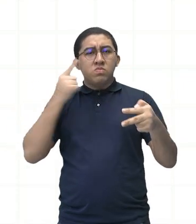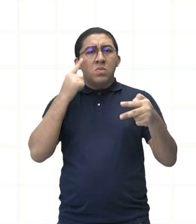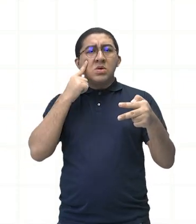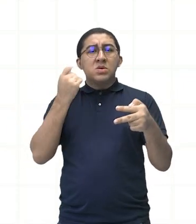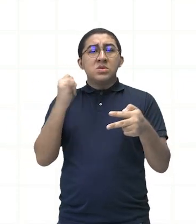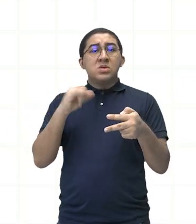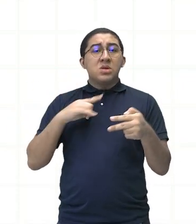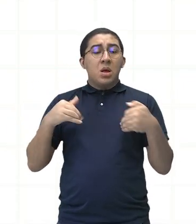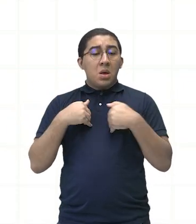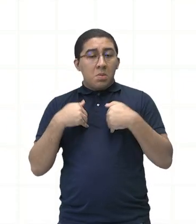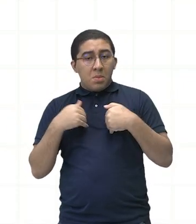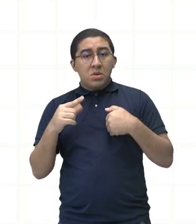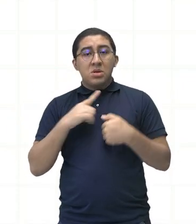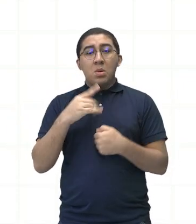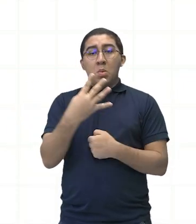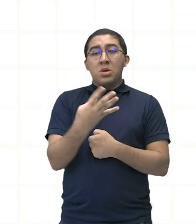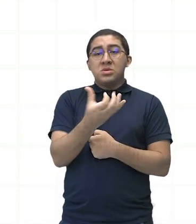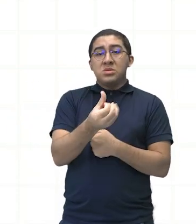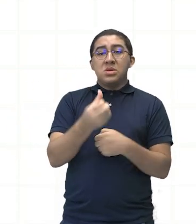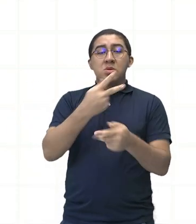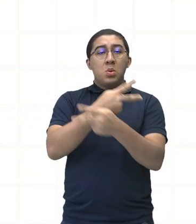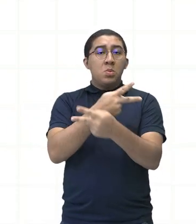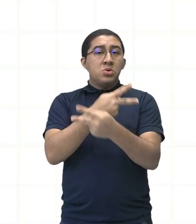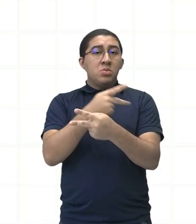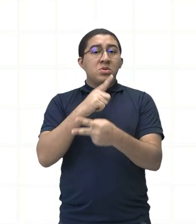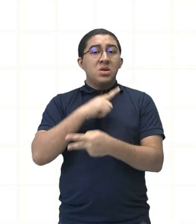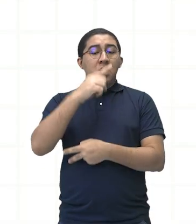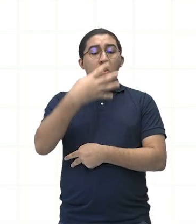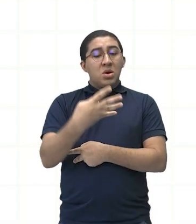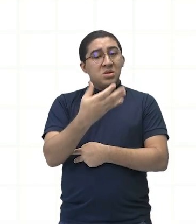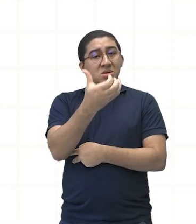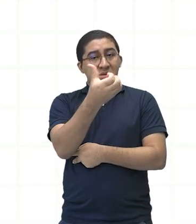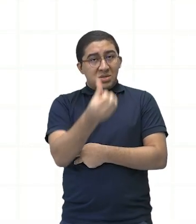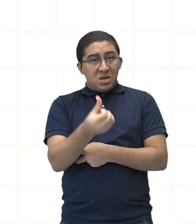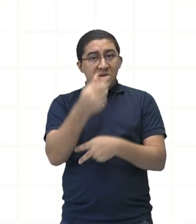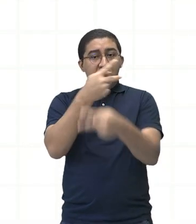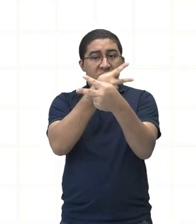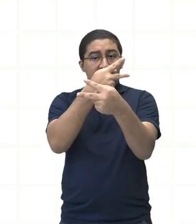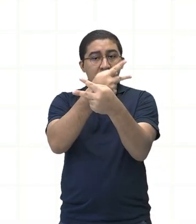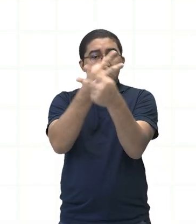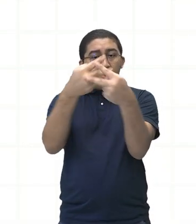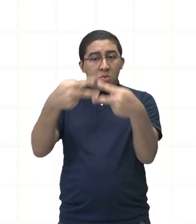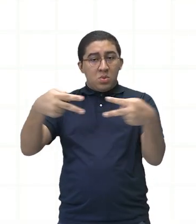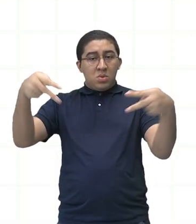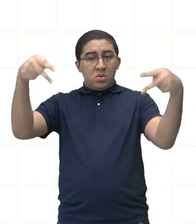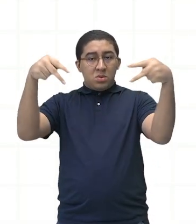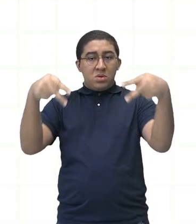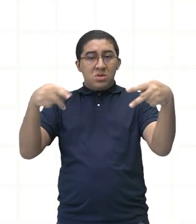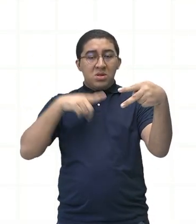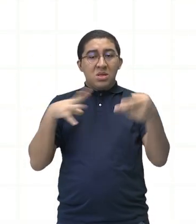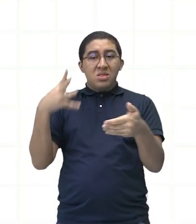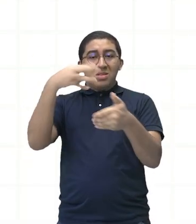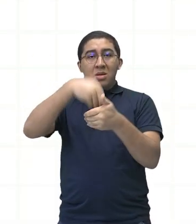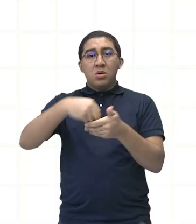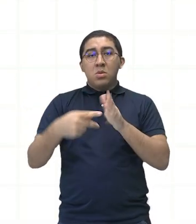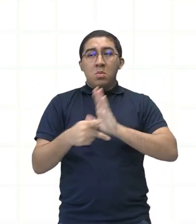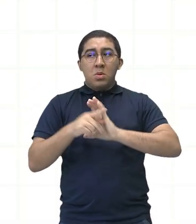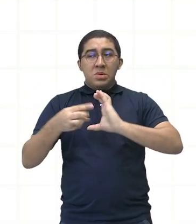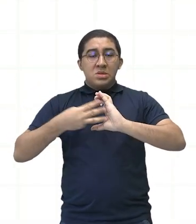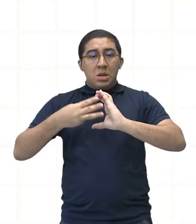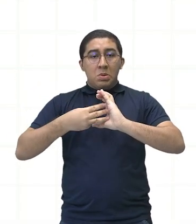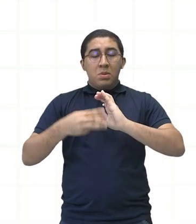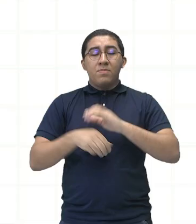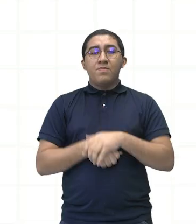espécie humana tem 46 cromossomos, vamos ter 46 filamentos alongados ali dentro daquela